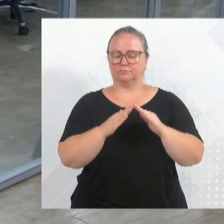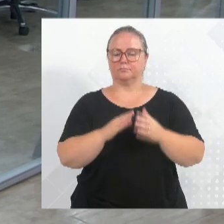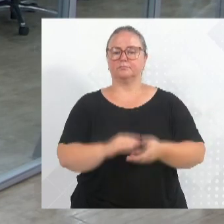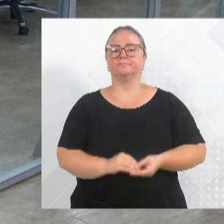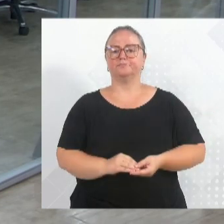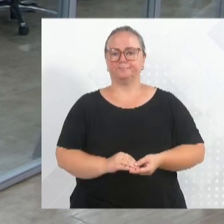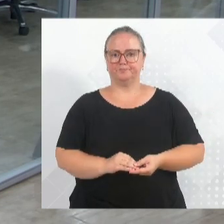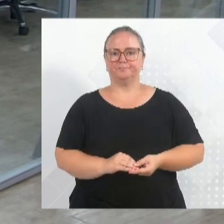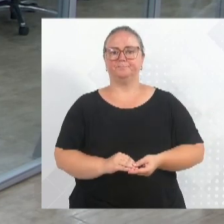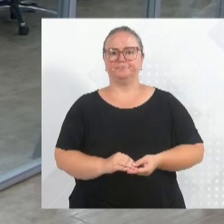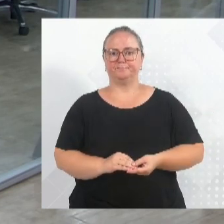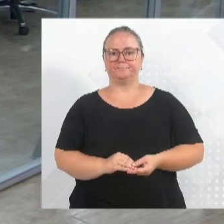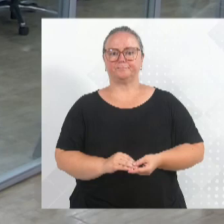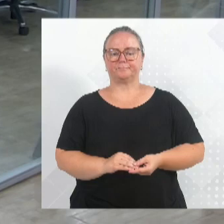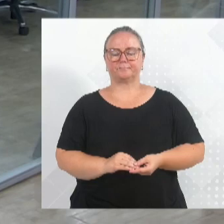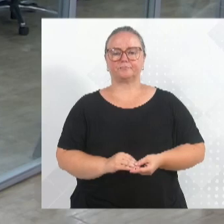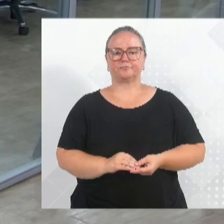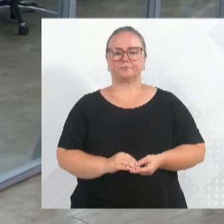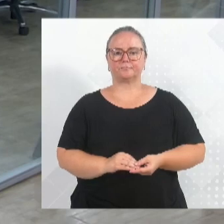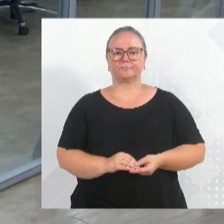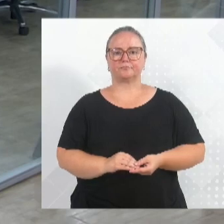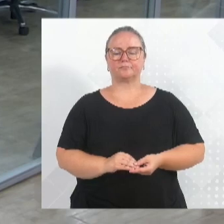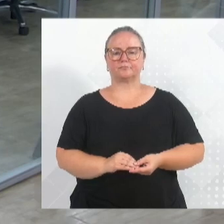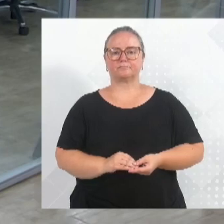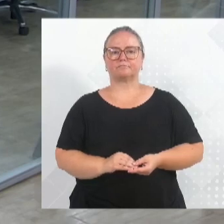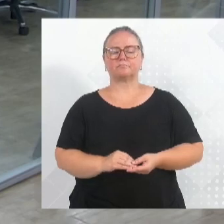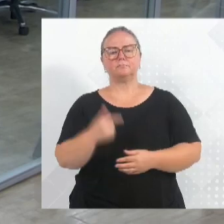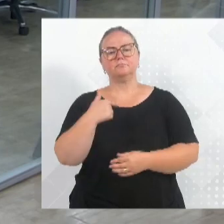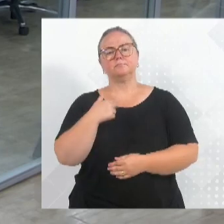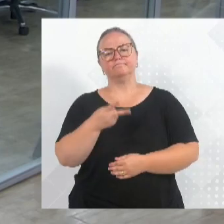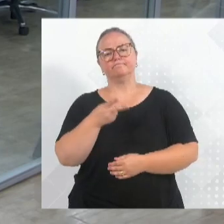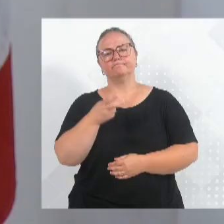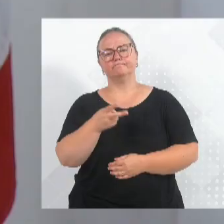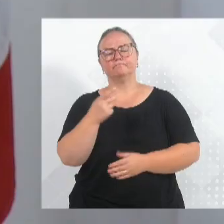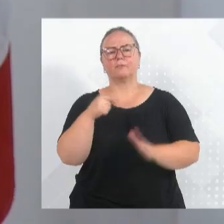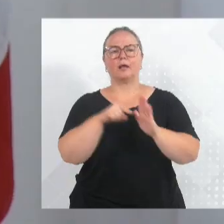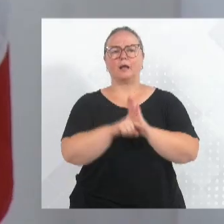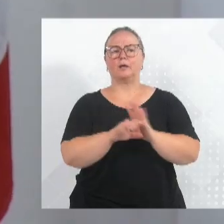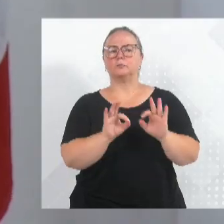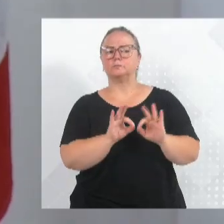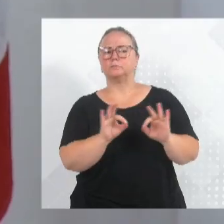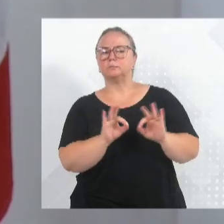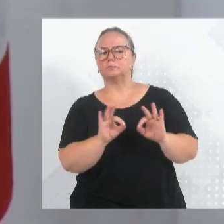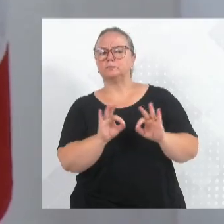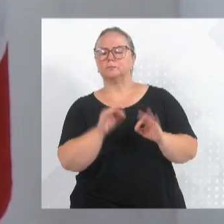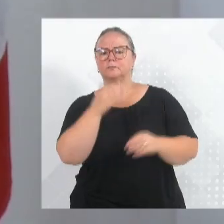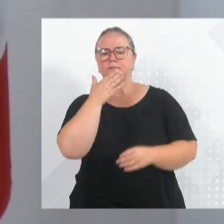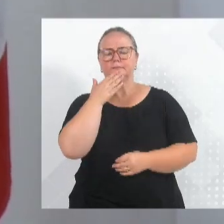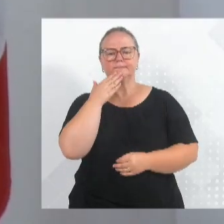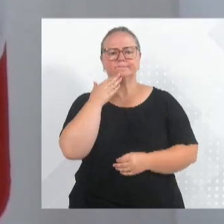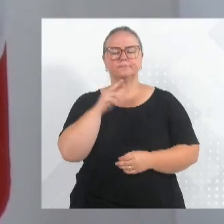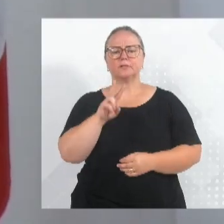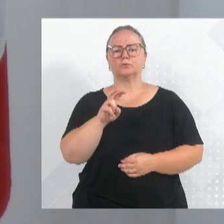Presidente, primeira pergunta, que observei que praticamente ninguém fez essa pergunta.